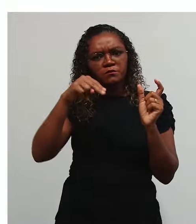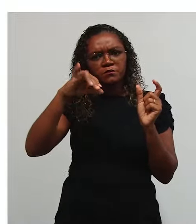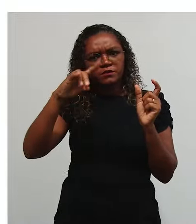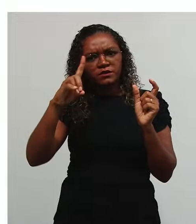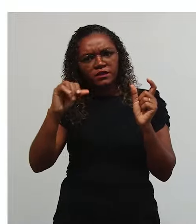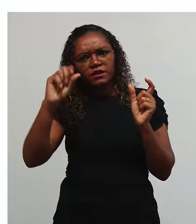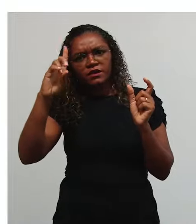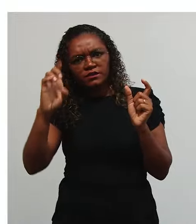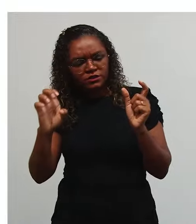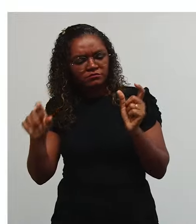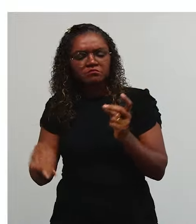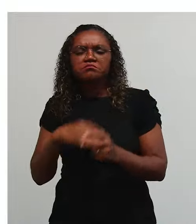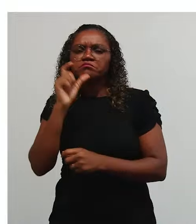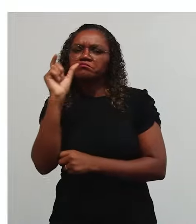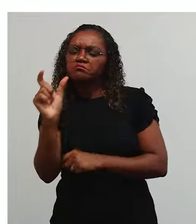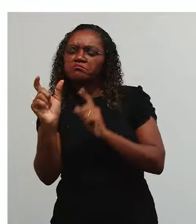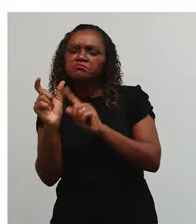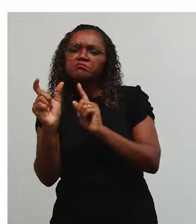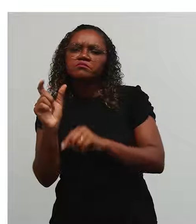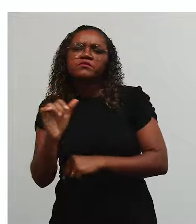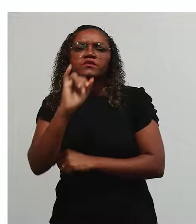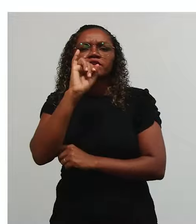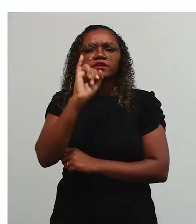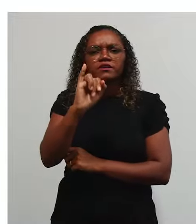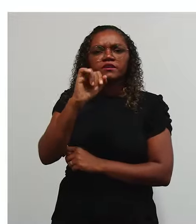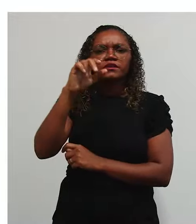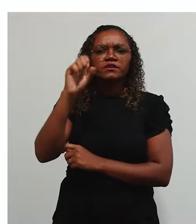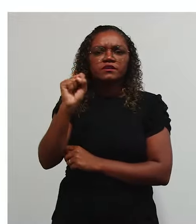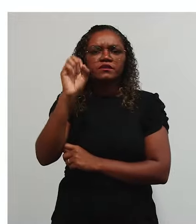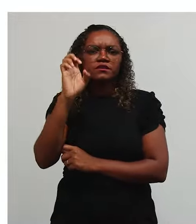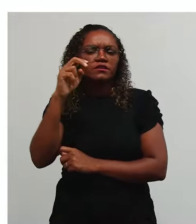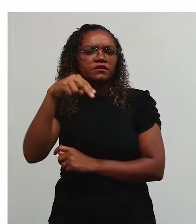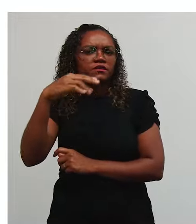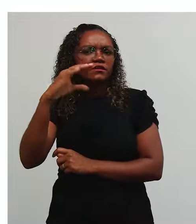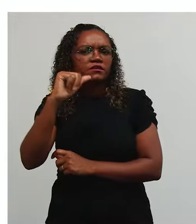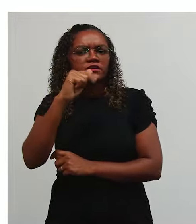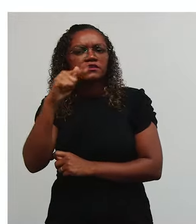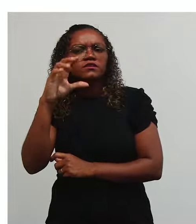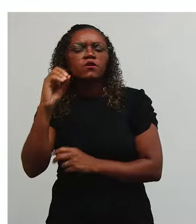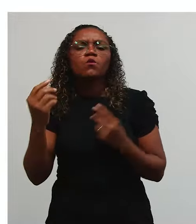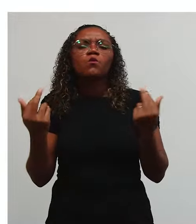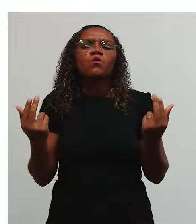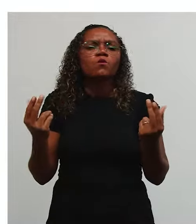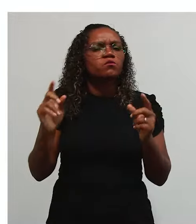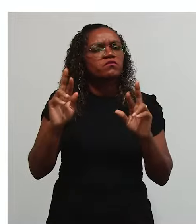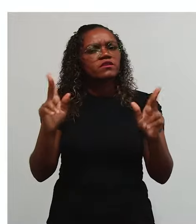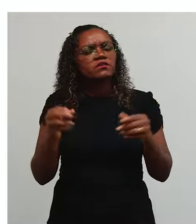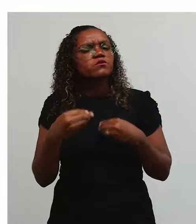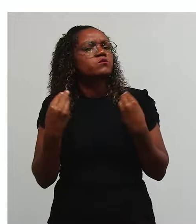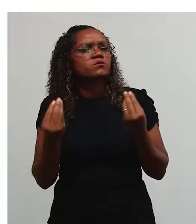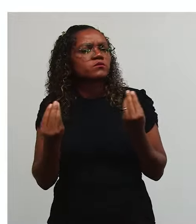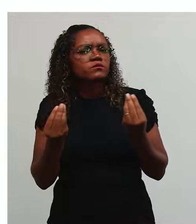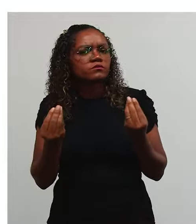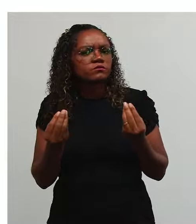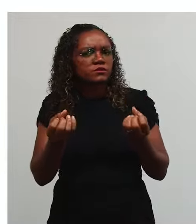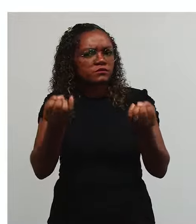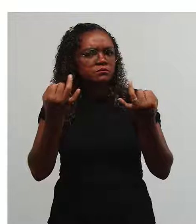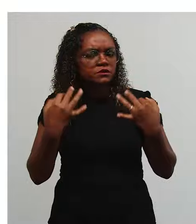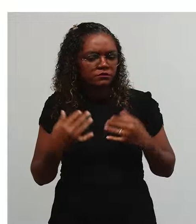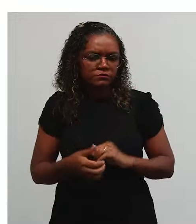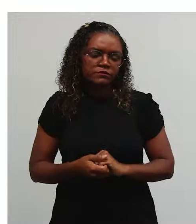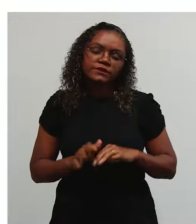imunidade e isenção pessoal a diferença é muito básica ou seja a imunidade ela tá lá